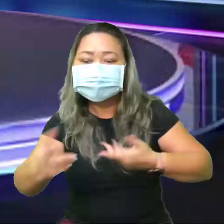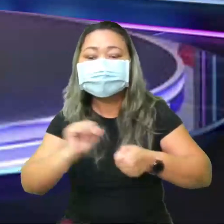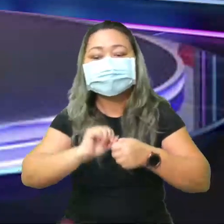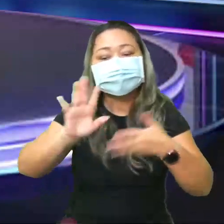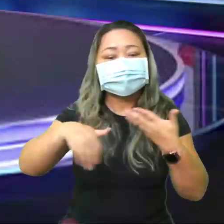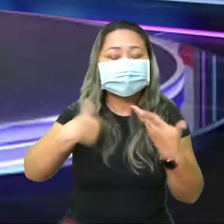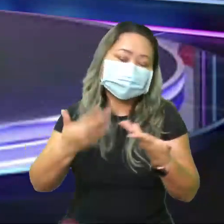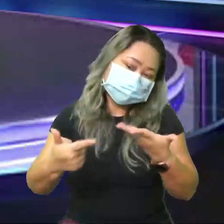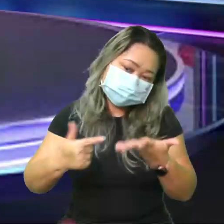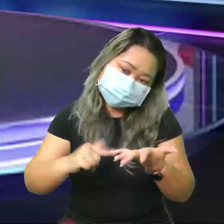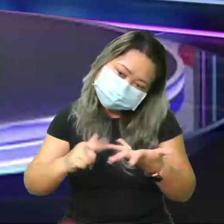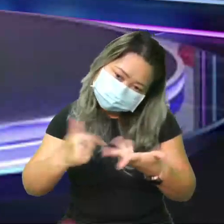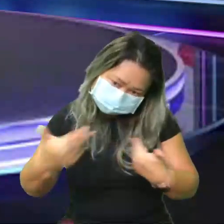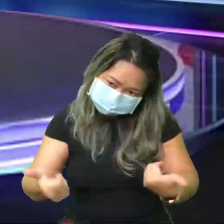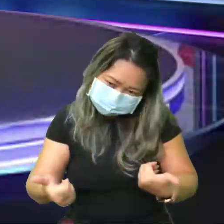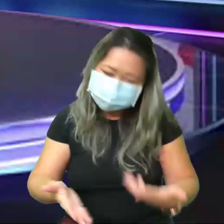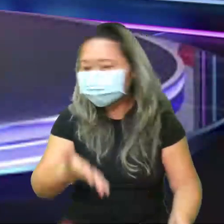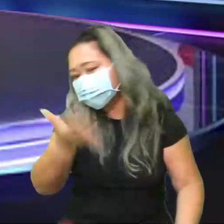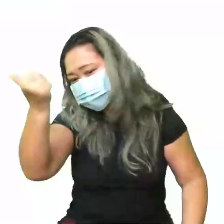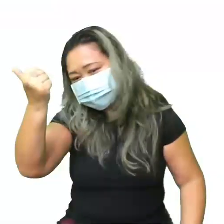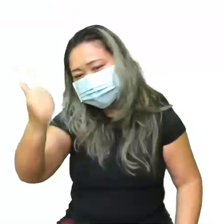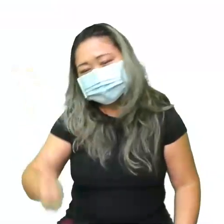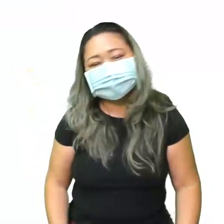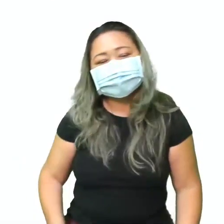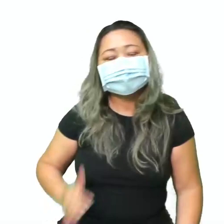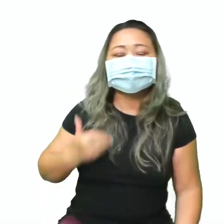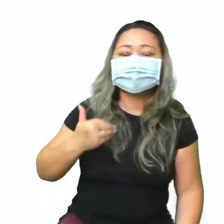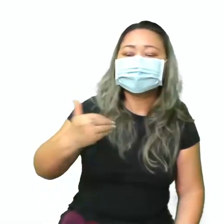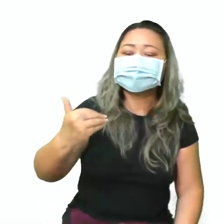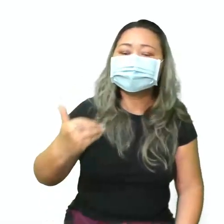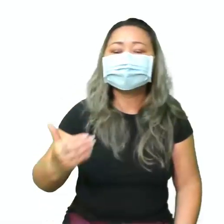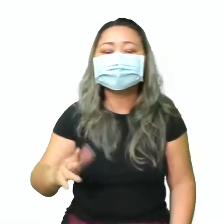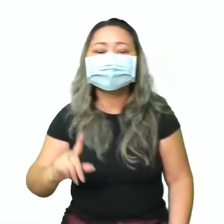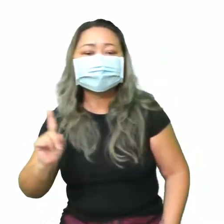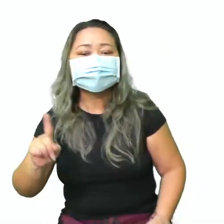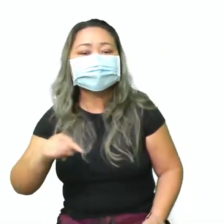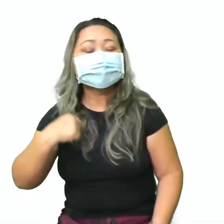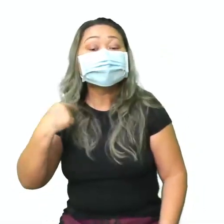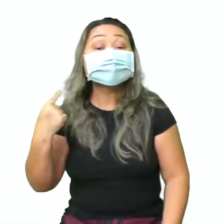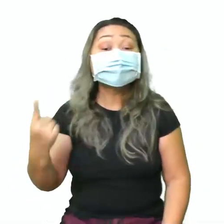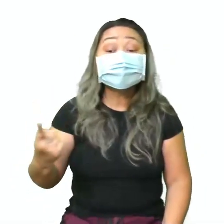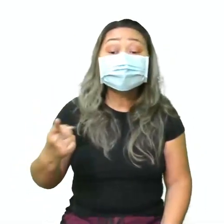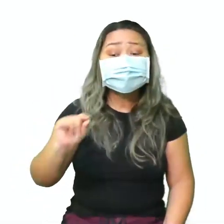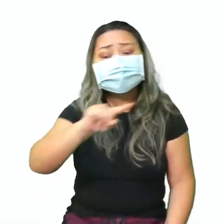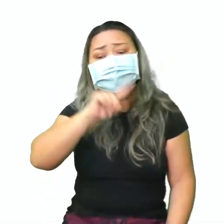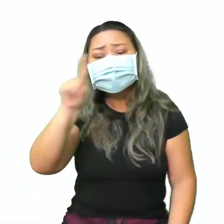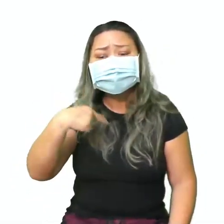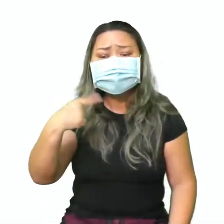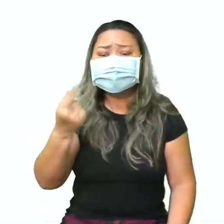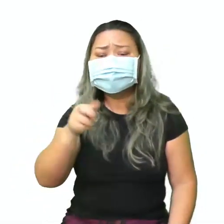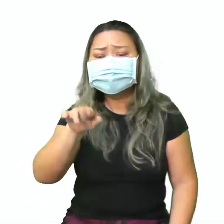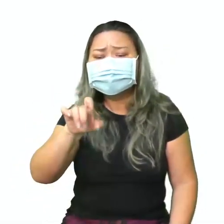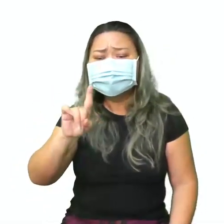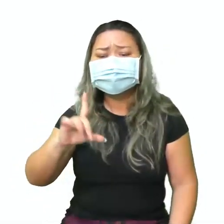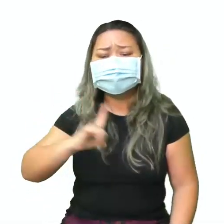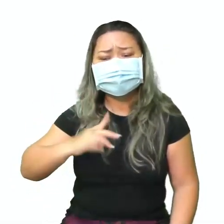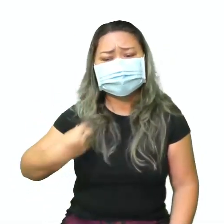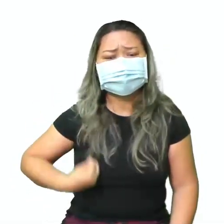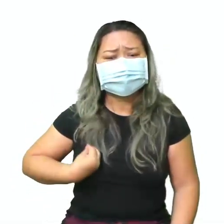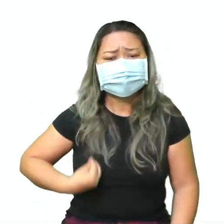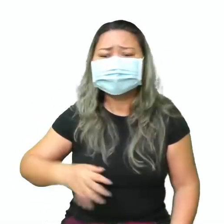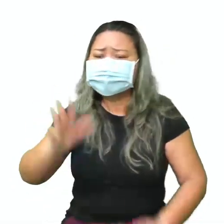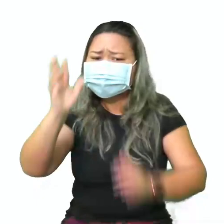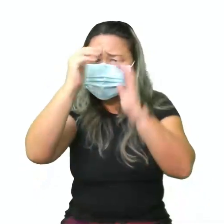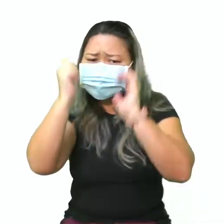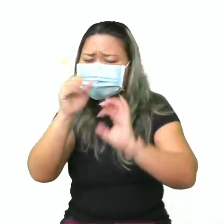as diversas reações químicas que vão fornecer energia. E aí a gente, dentro da biologia, a gente trabalha com essa formação de